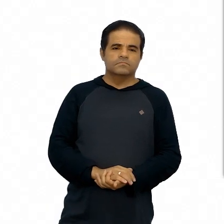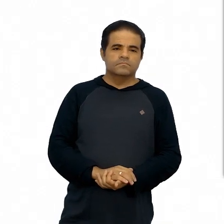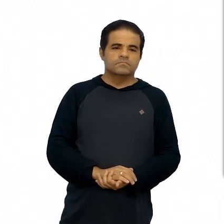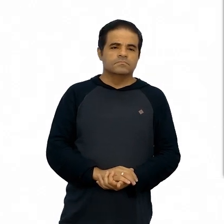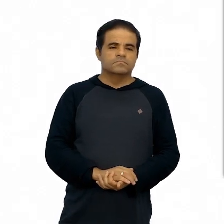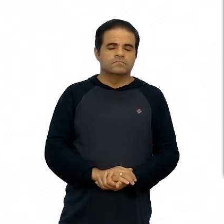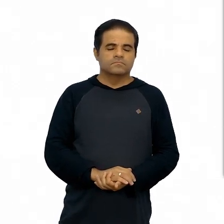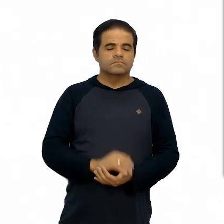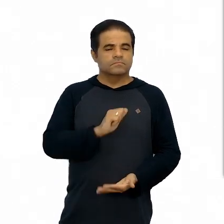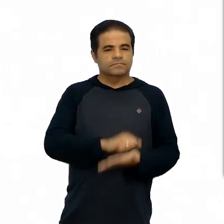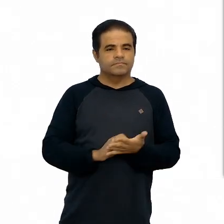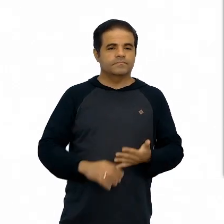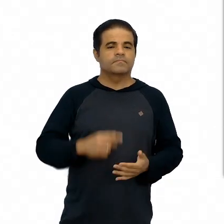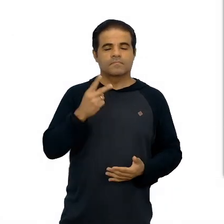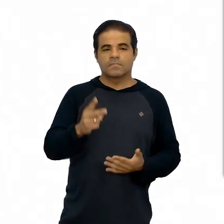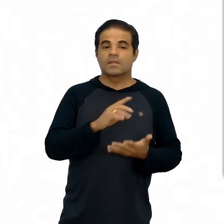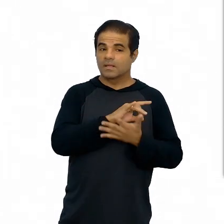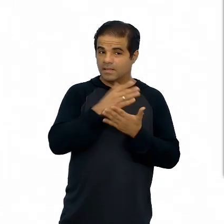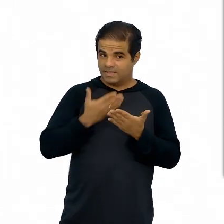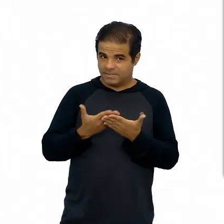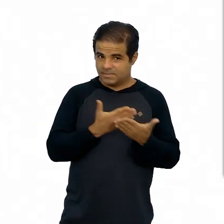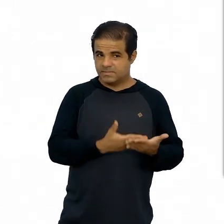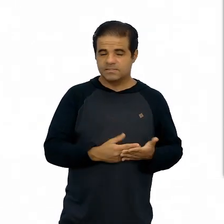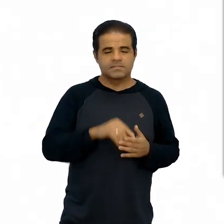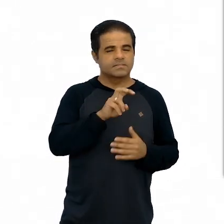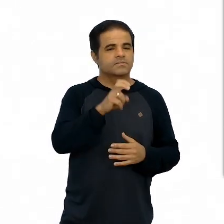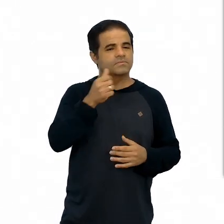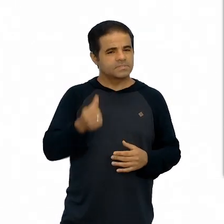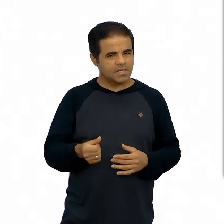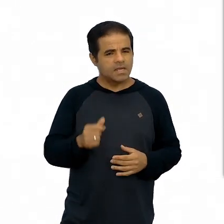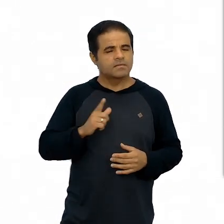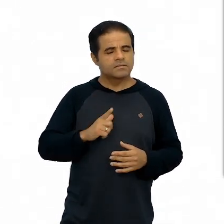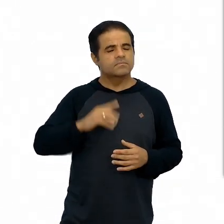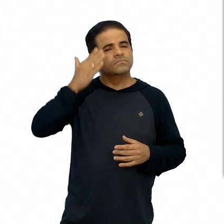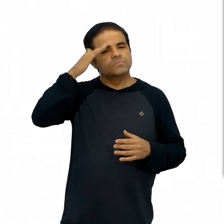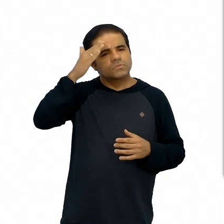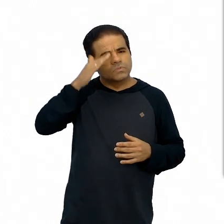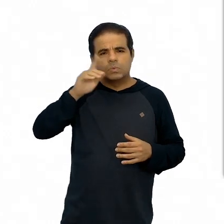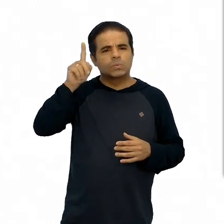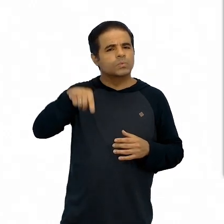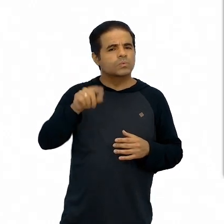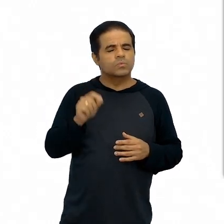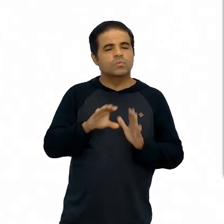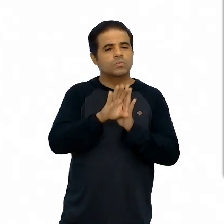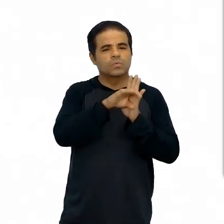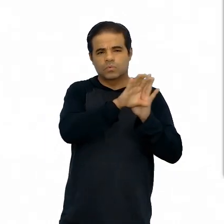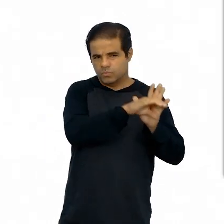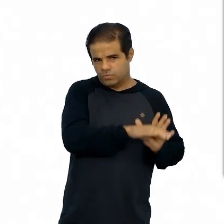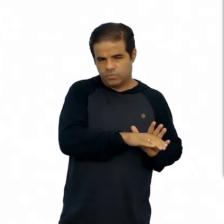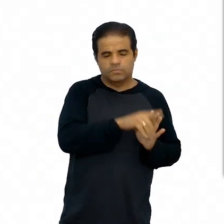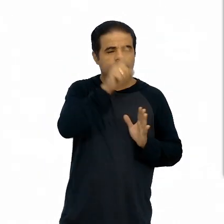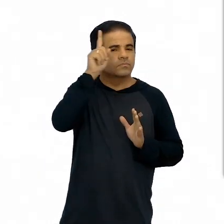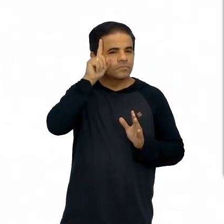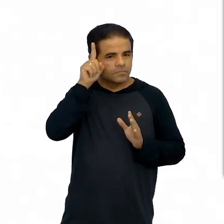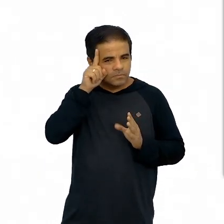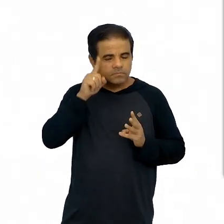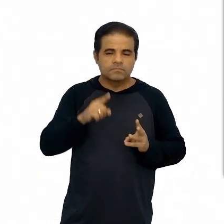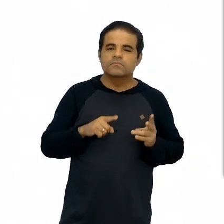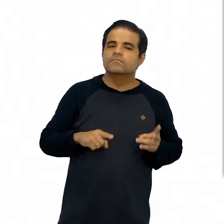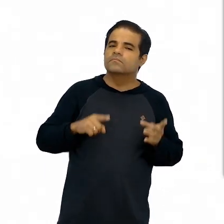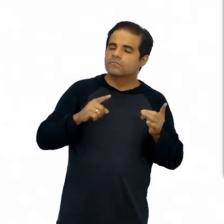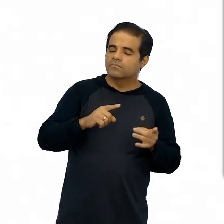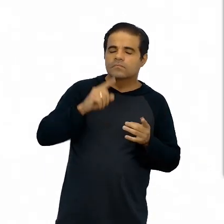Atividade 2, tá, das aulas 5 e 6, ela compreende não só o conceito de área e perímetro,